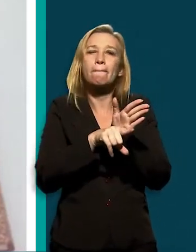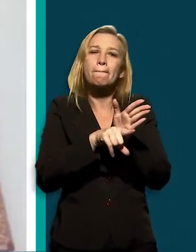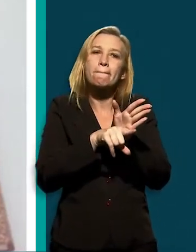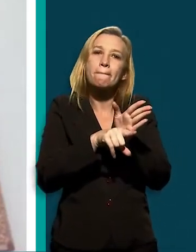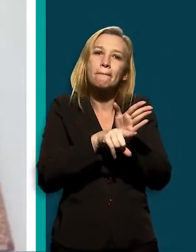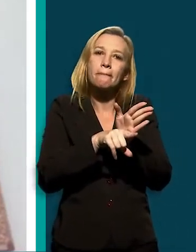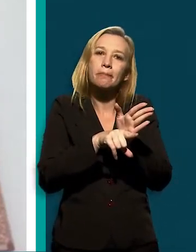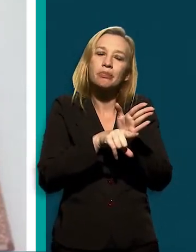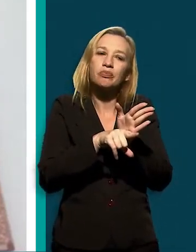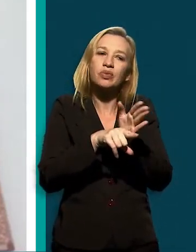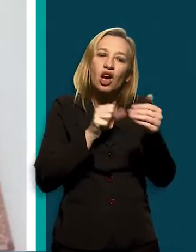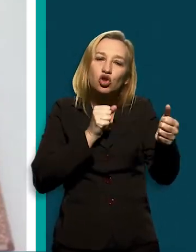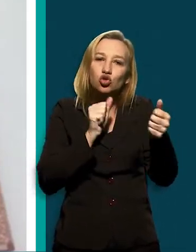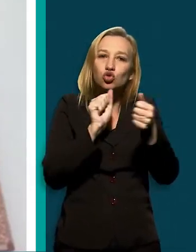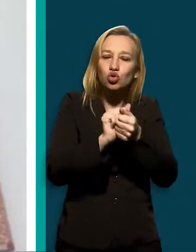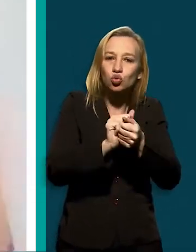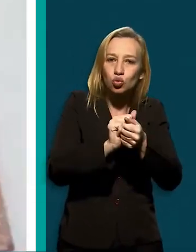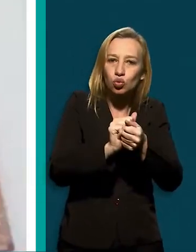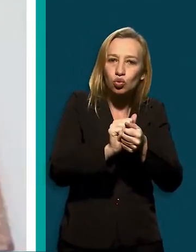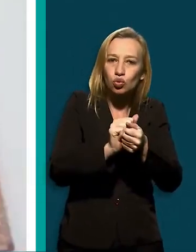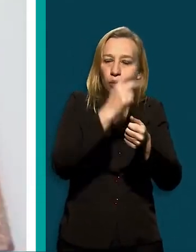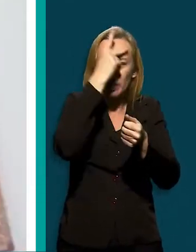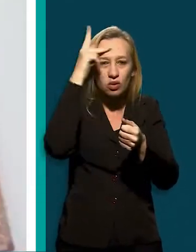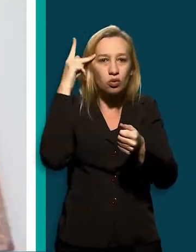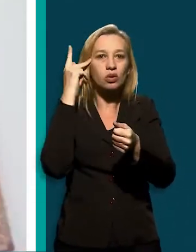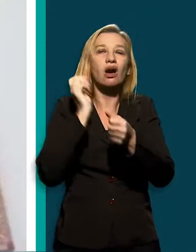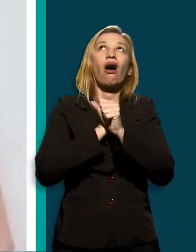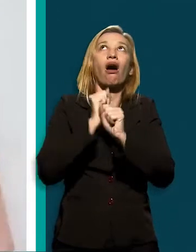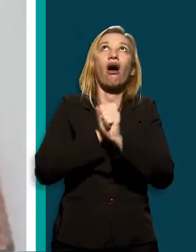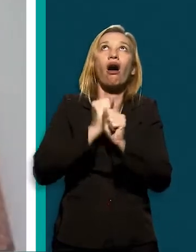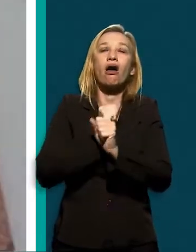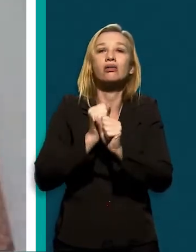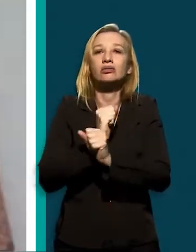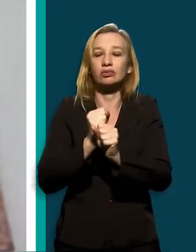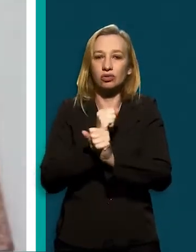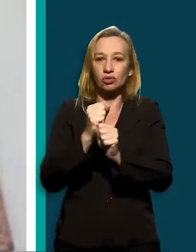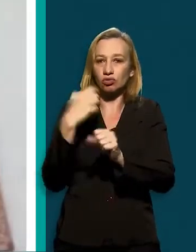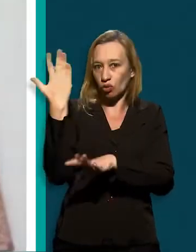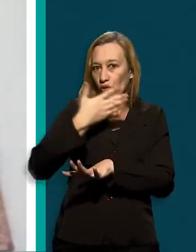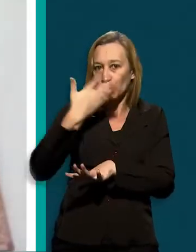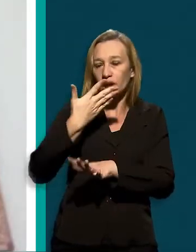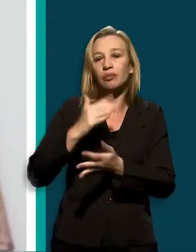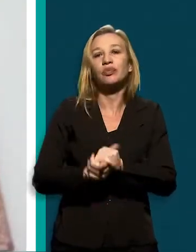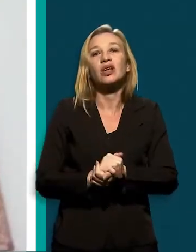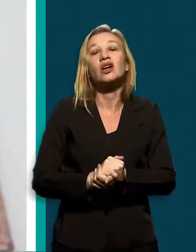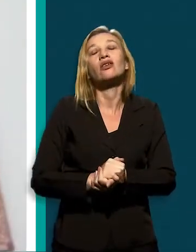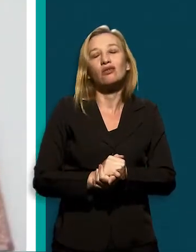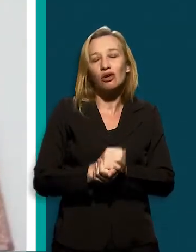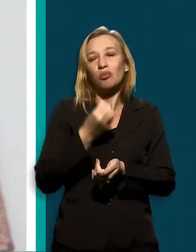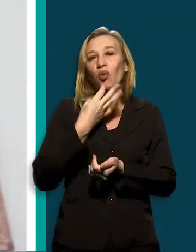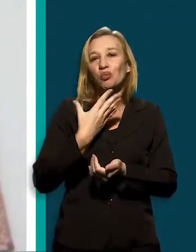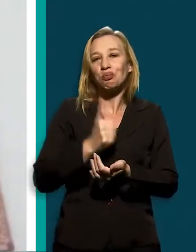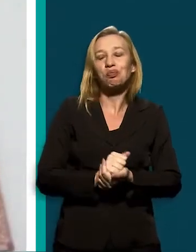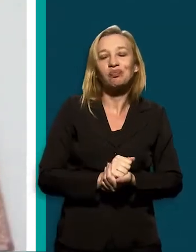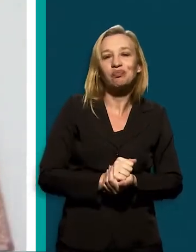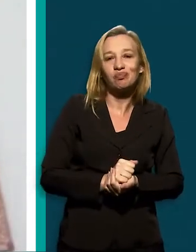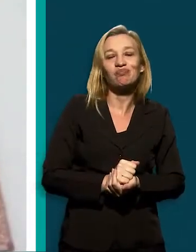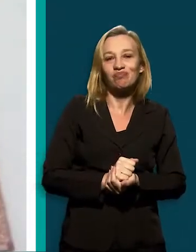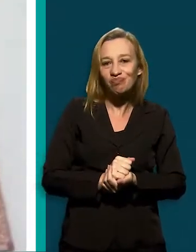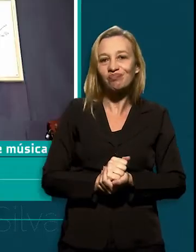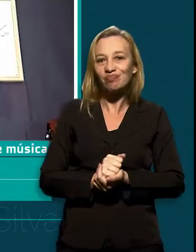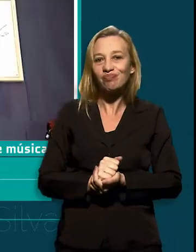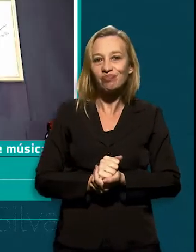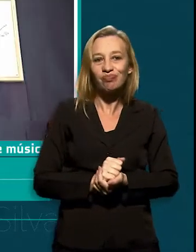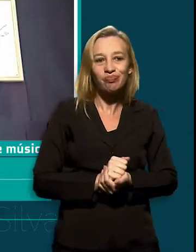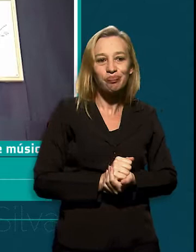pesquisa, de estar junto de pessoas que há muito tempo a gente não via, também